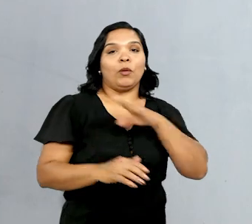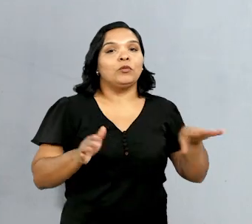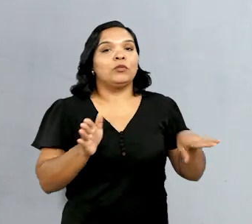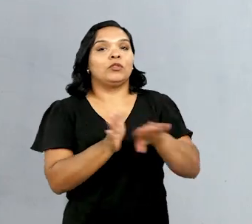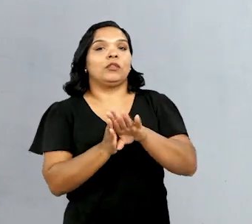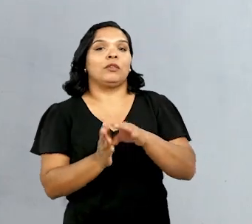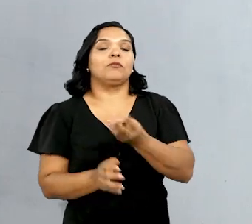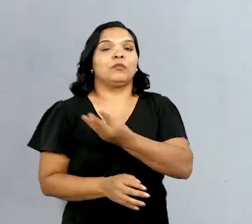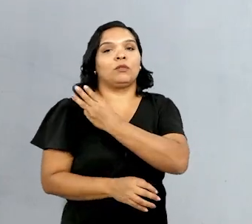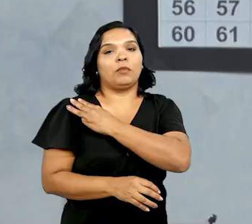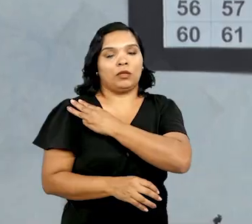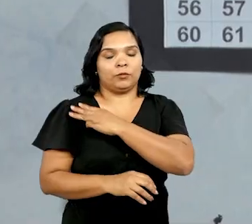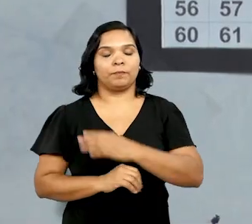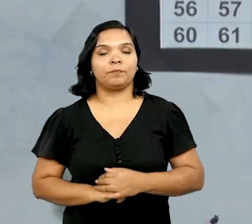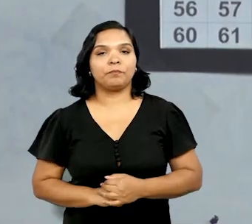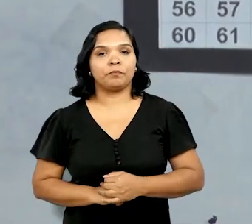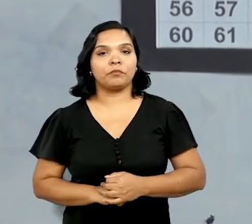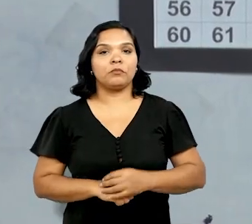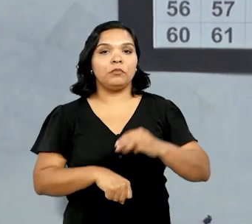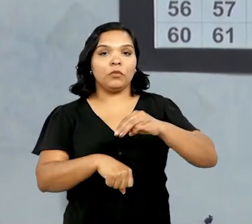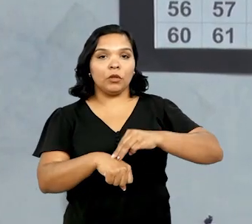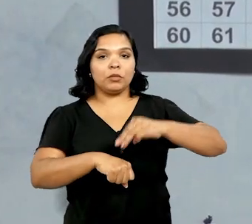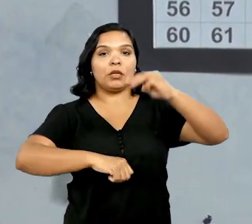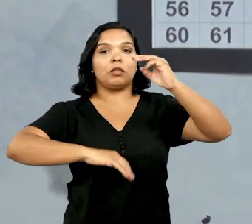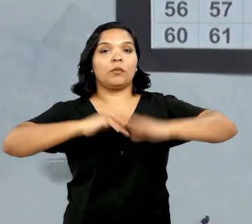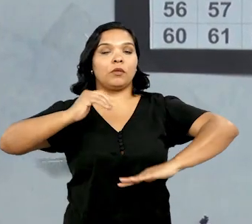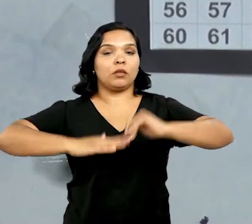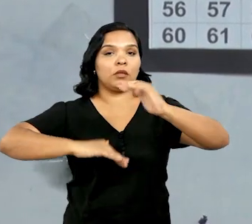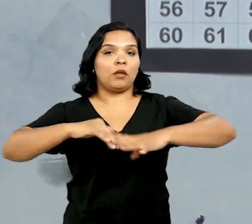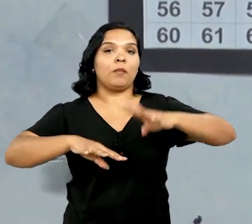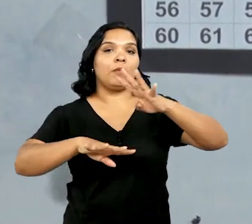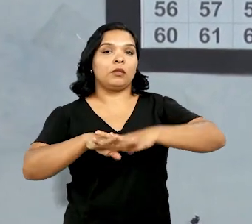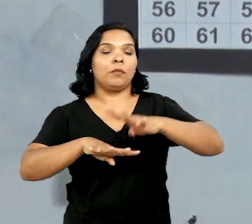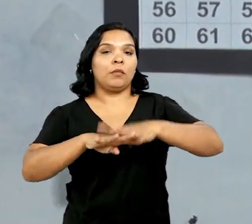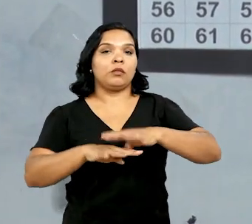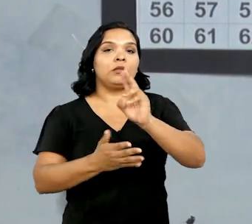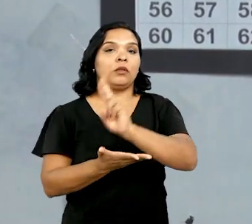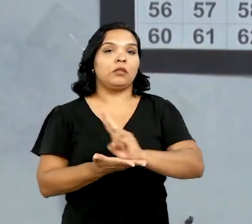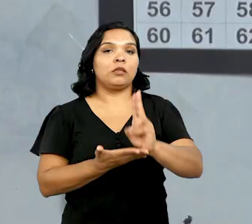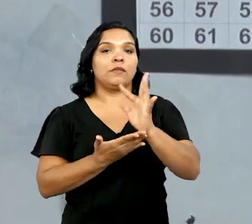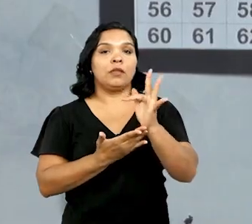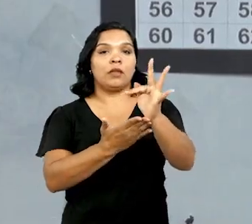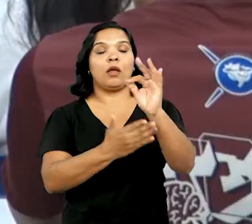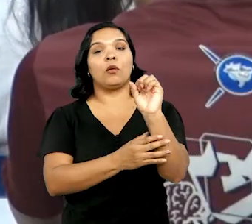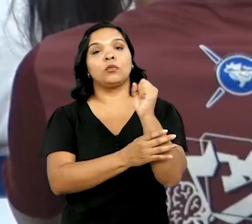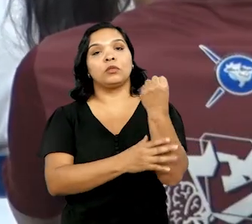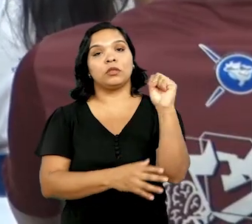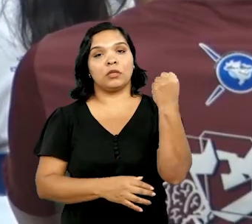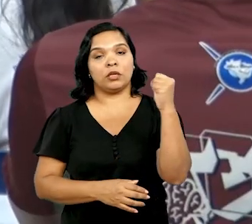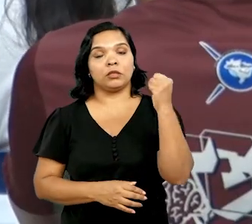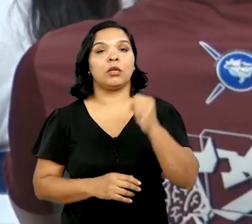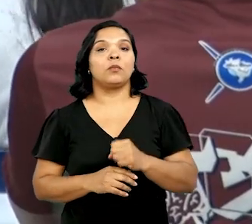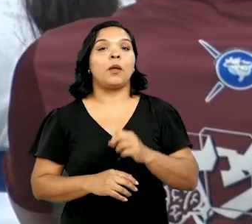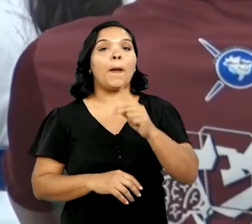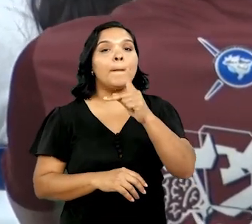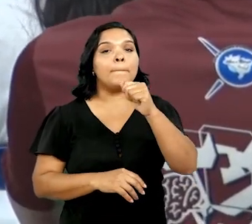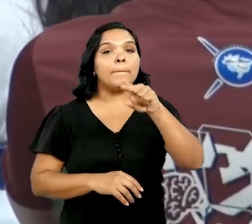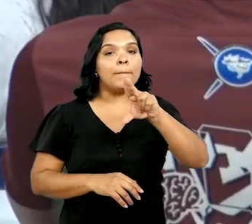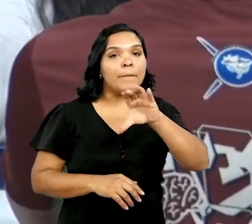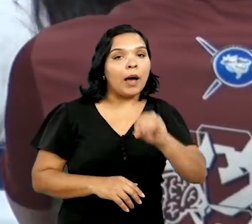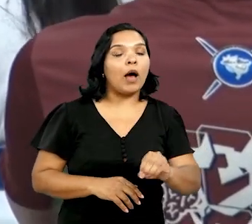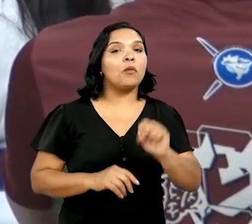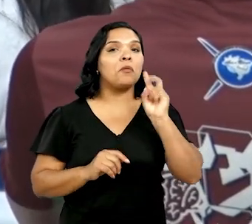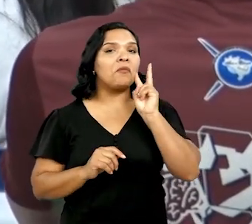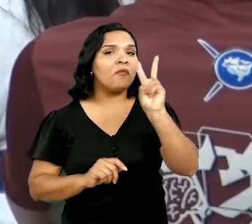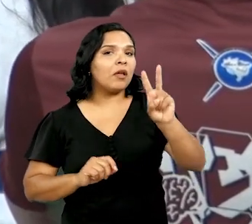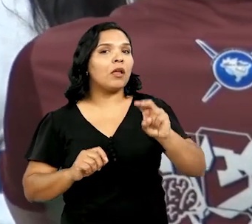quando eles chegam no ensino médio. No mestrado profissional em matemática na Universidade Federal de Sergipe, Paulo decidiu